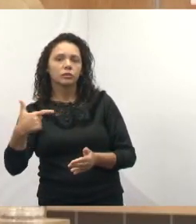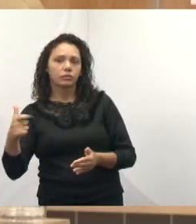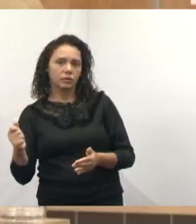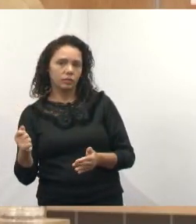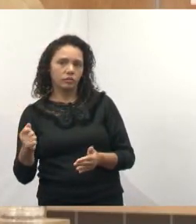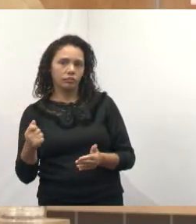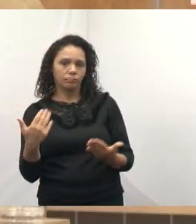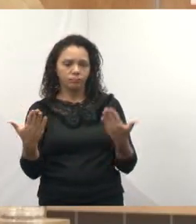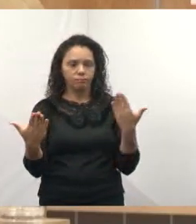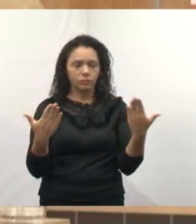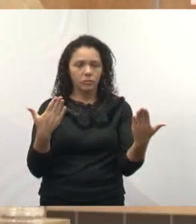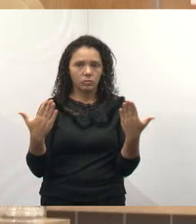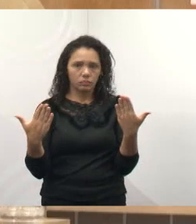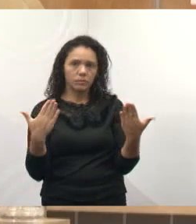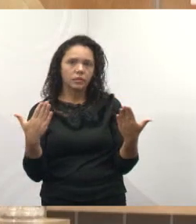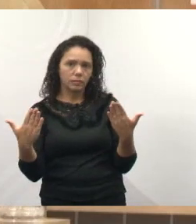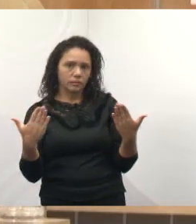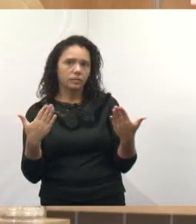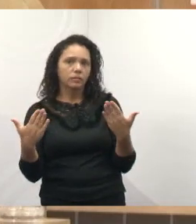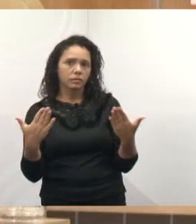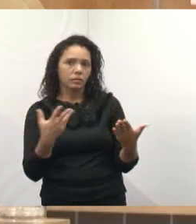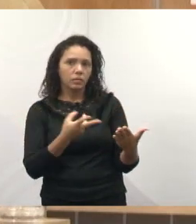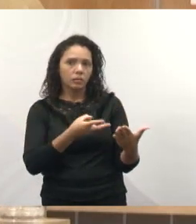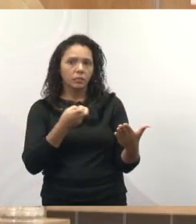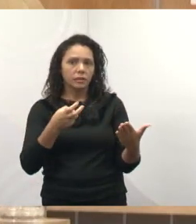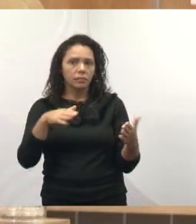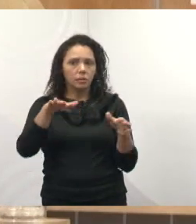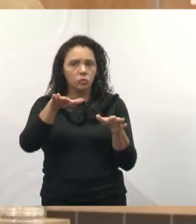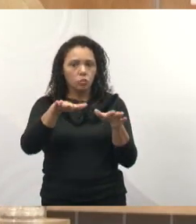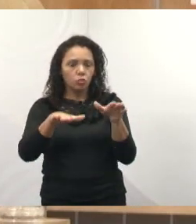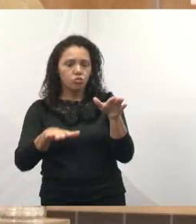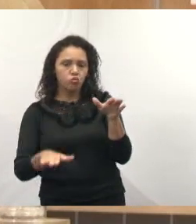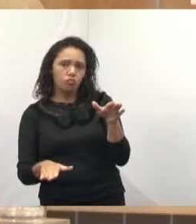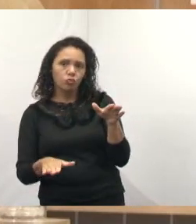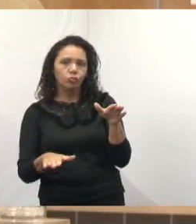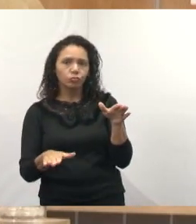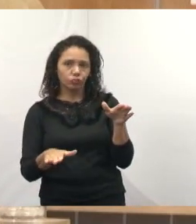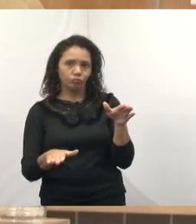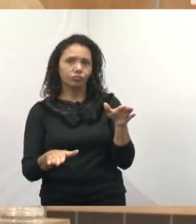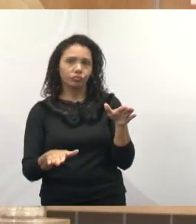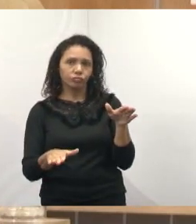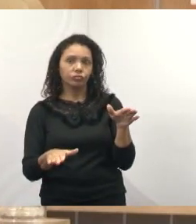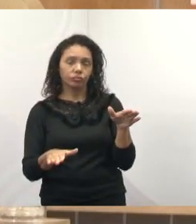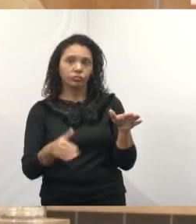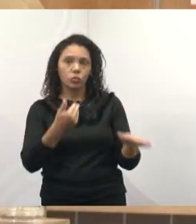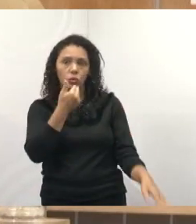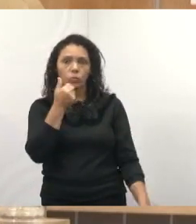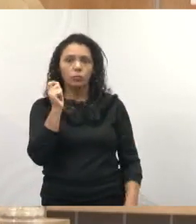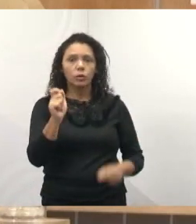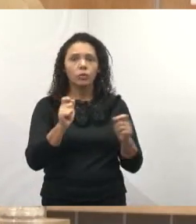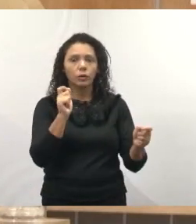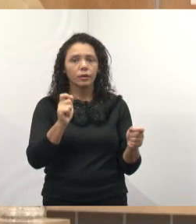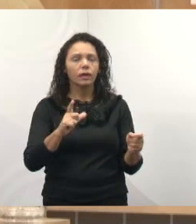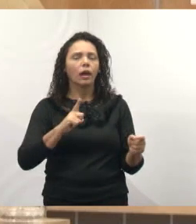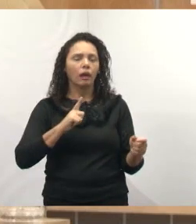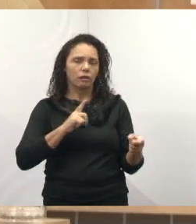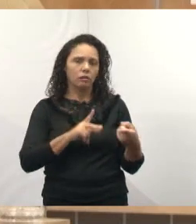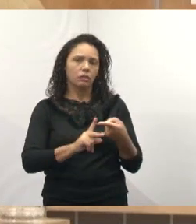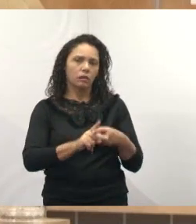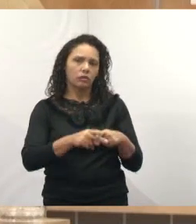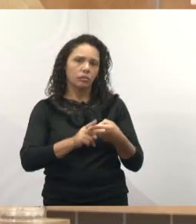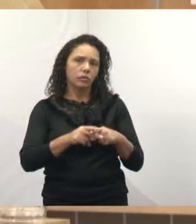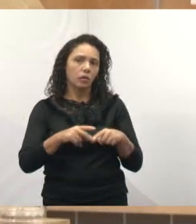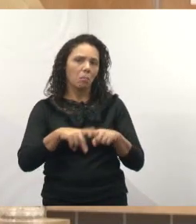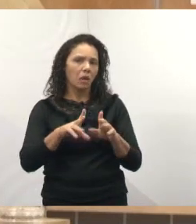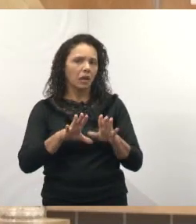pega como parâmetro, a gente vê queda. Na melhor das hipóteses, uma manutenção, mas no governo